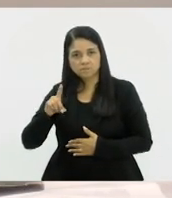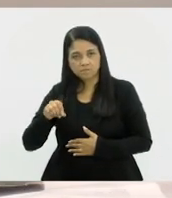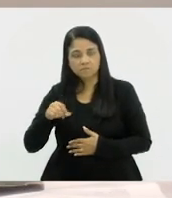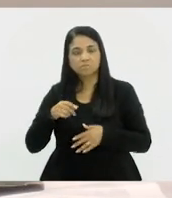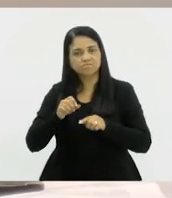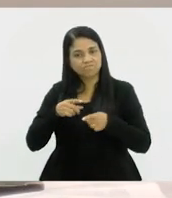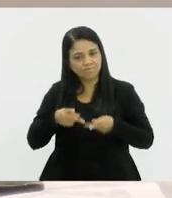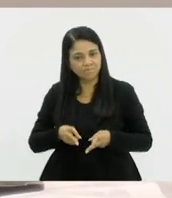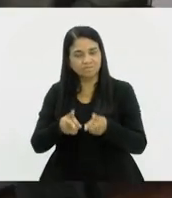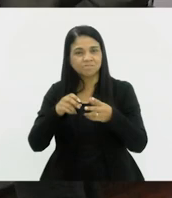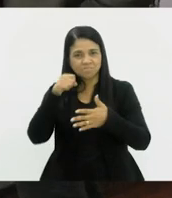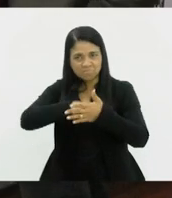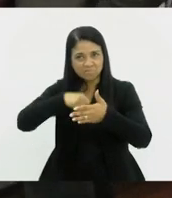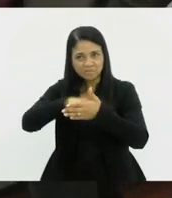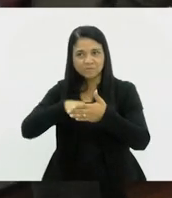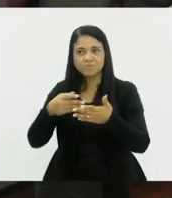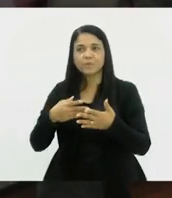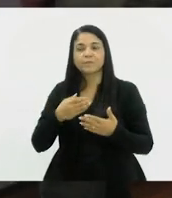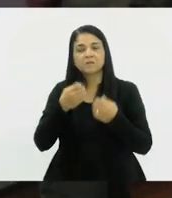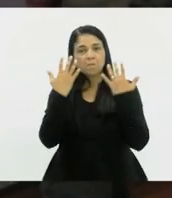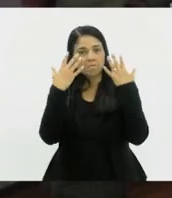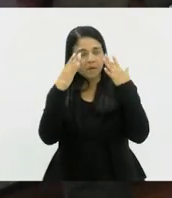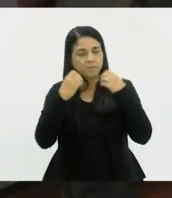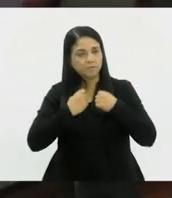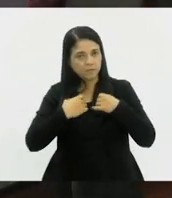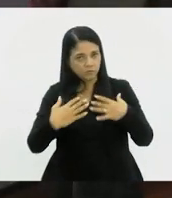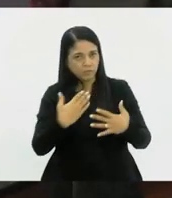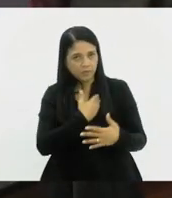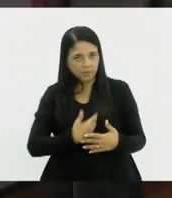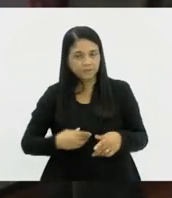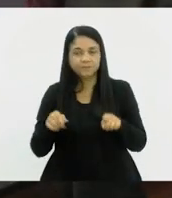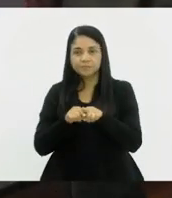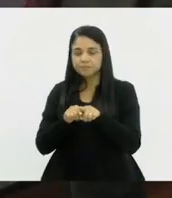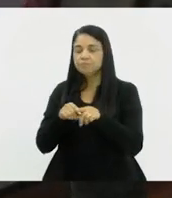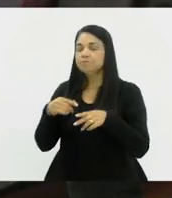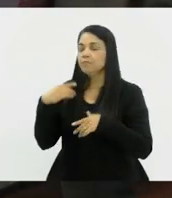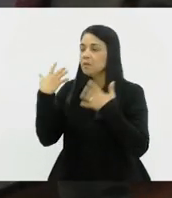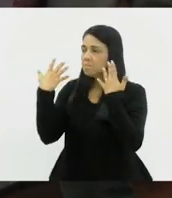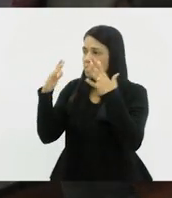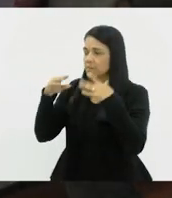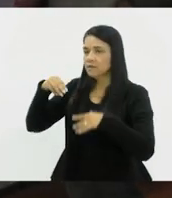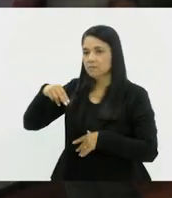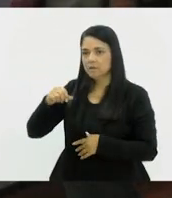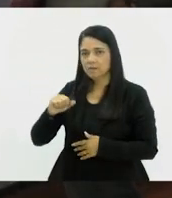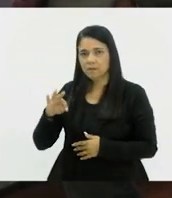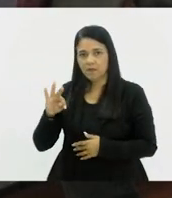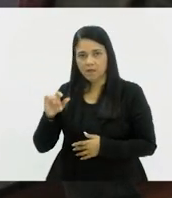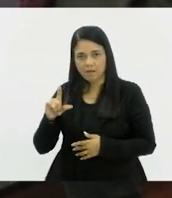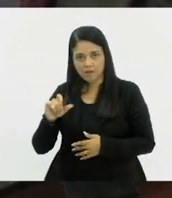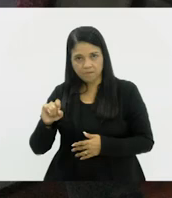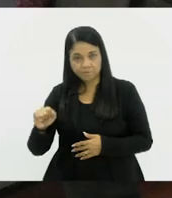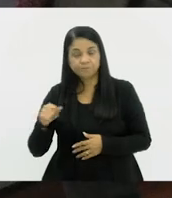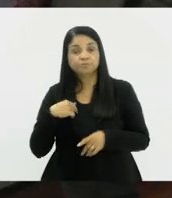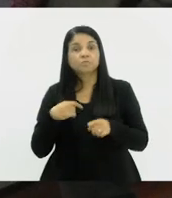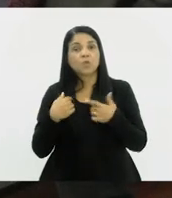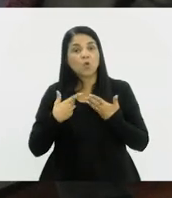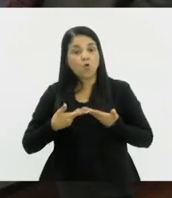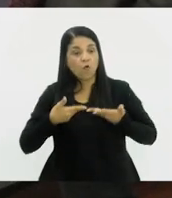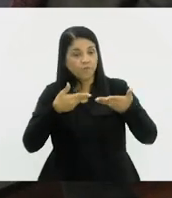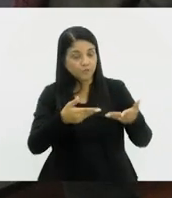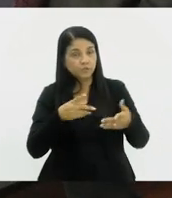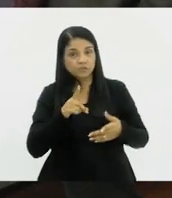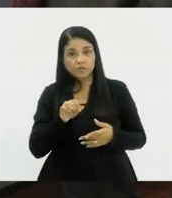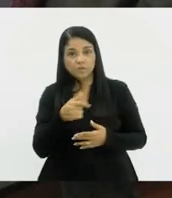sempre boa Parabéns pela audiência min Parabéns também Natália trabalho lindo muito bom ouvir todo mundo eu quero fazer para vocês um convite dia